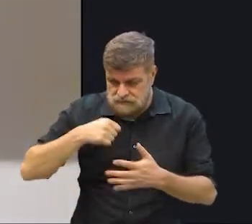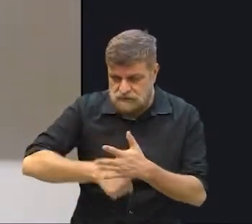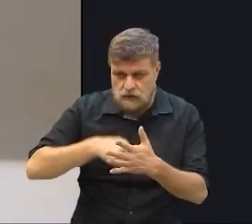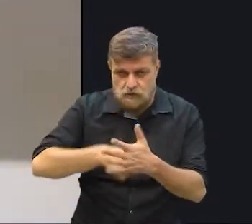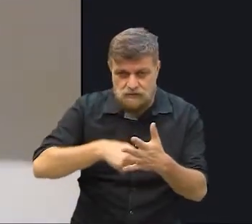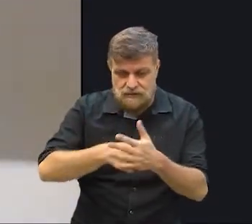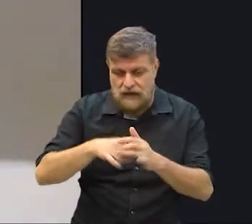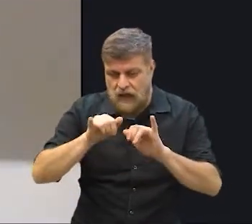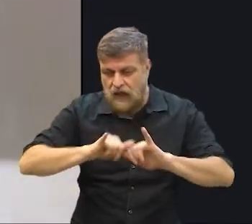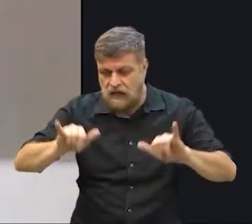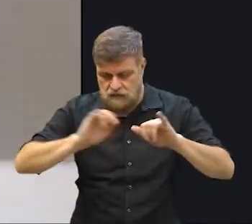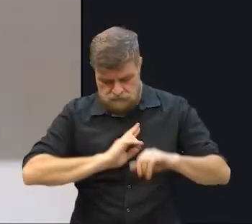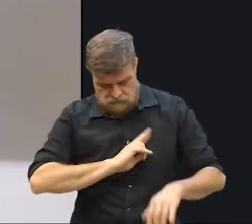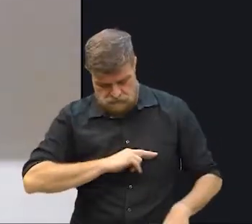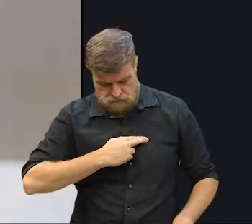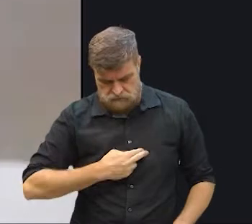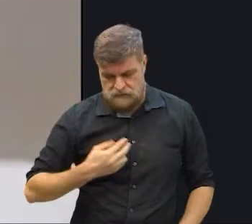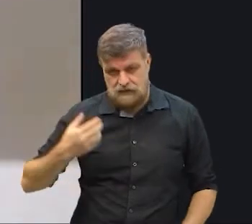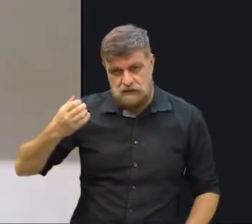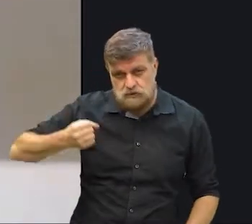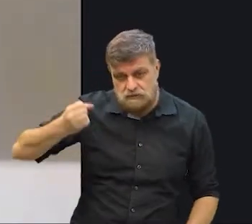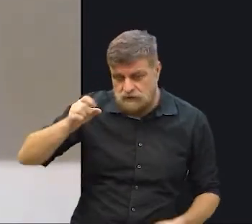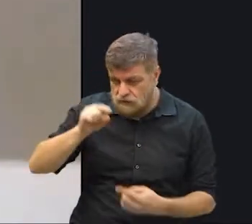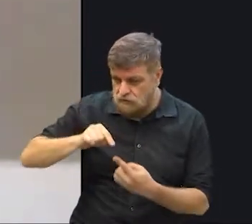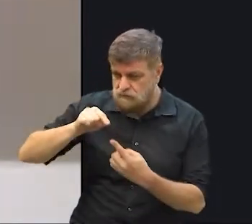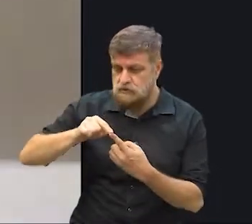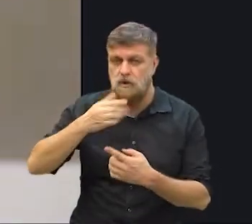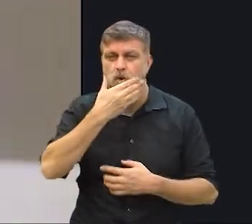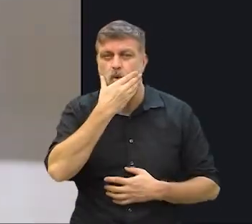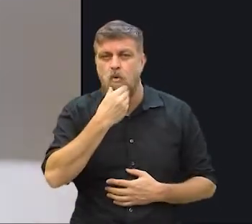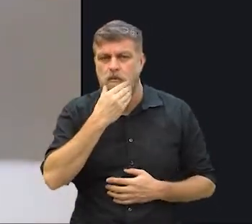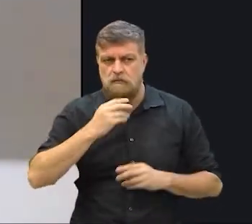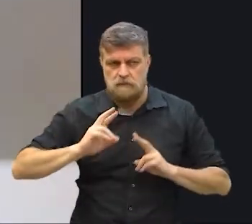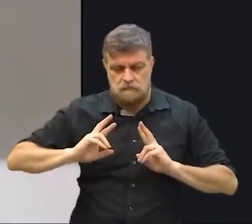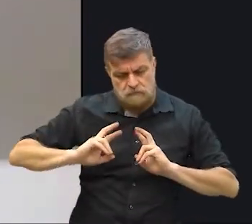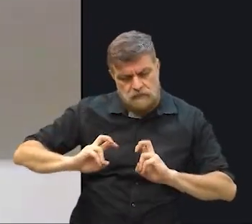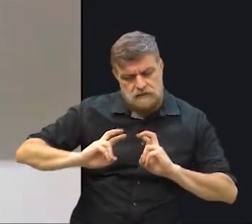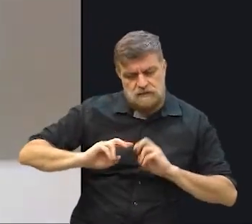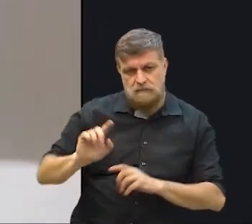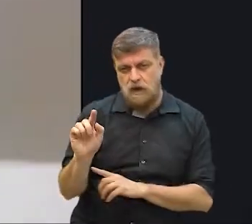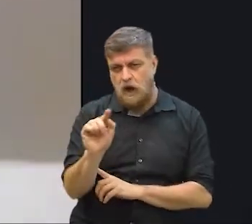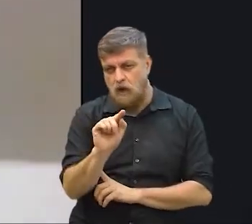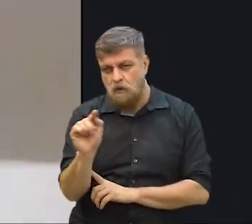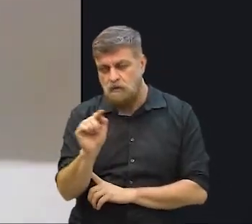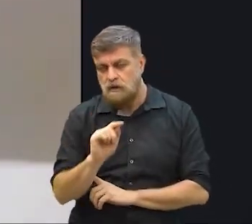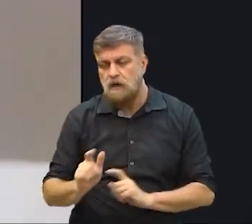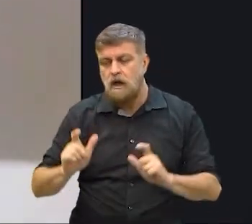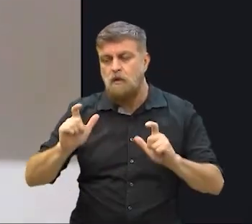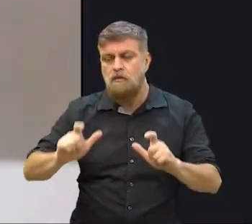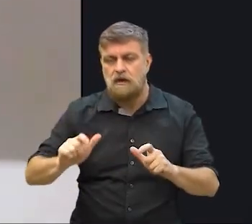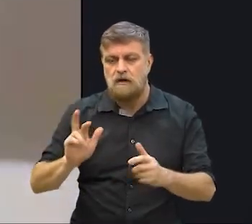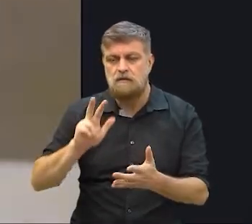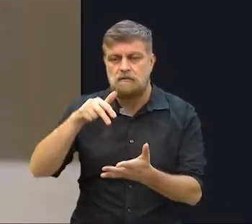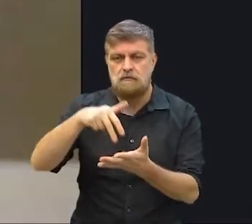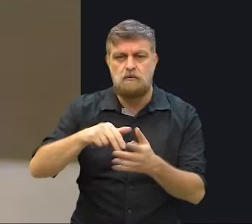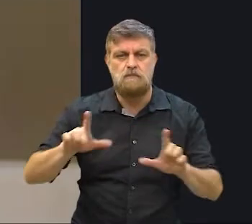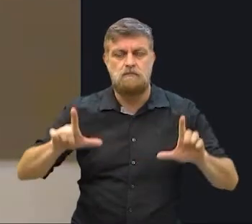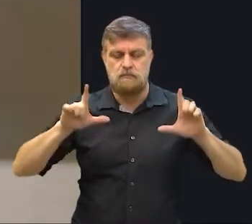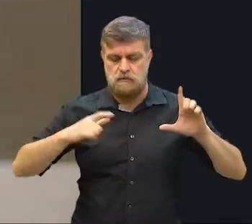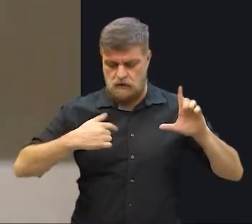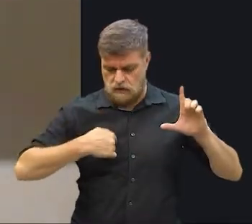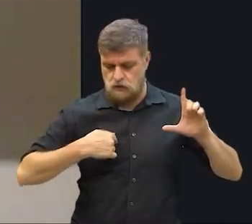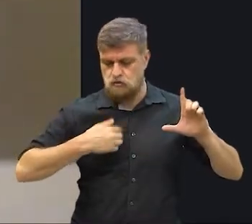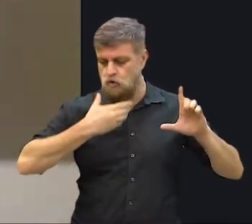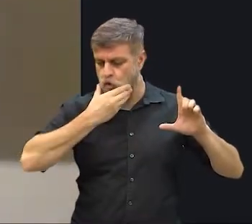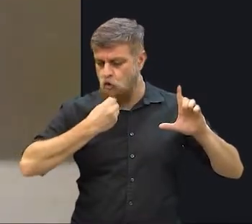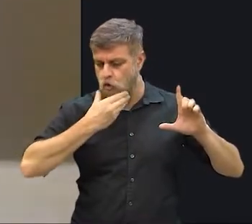gente precisa combater. A campanha do Laço Branco é para que o homem perceba esse lugar, é um